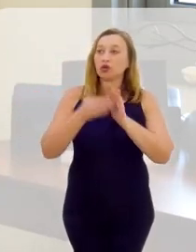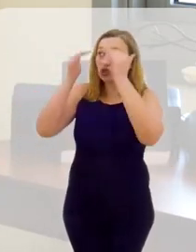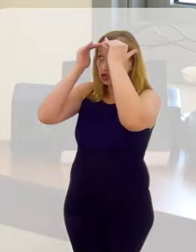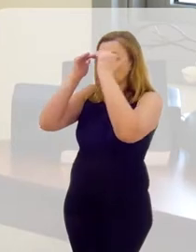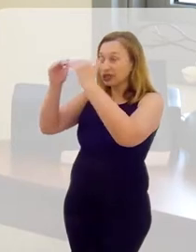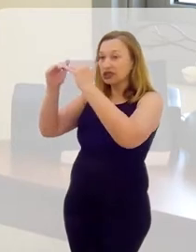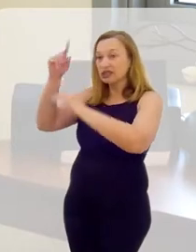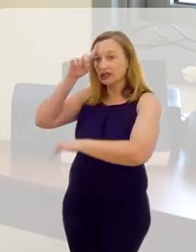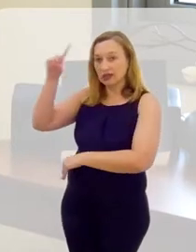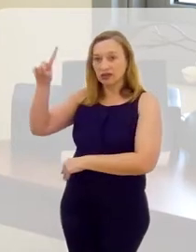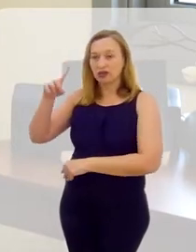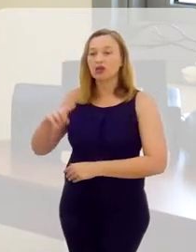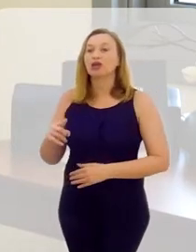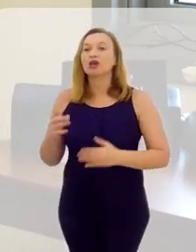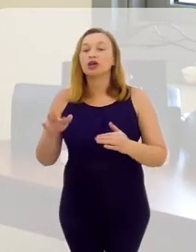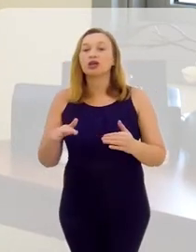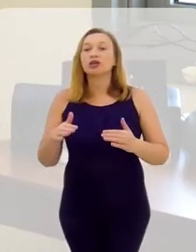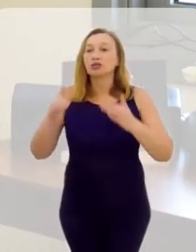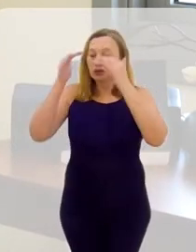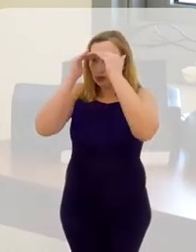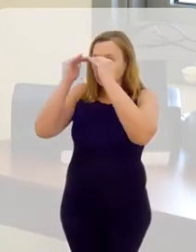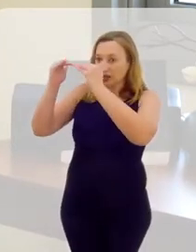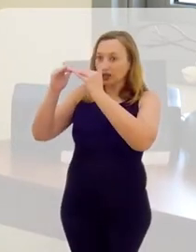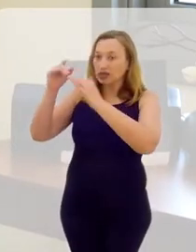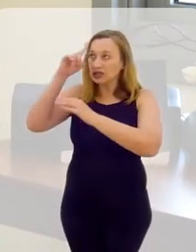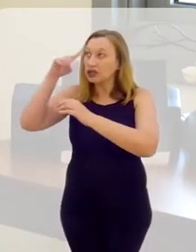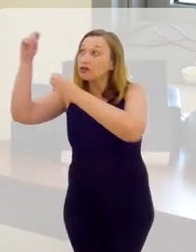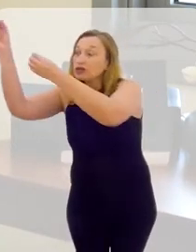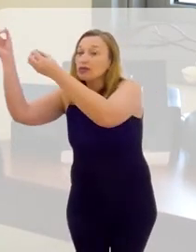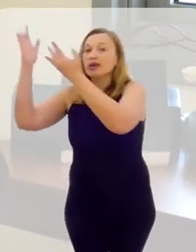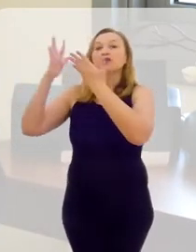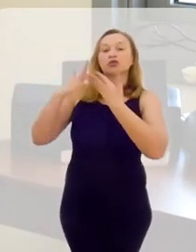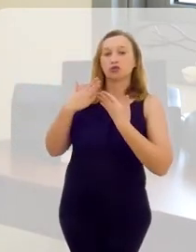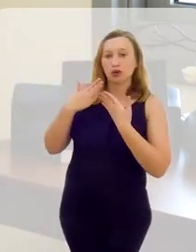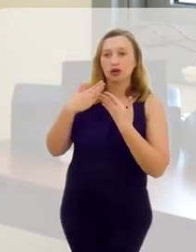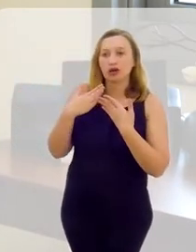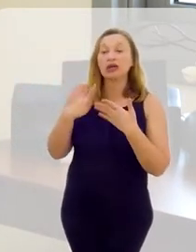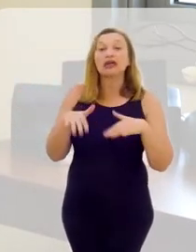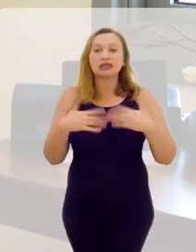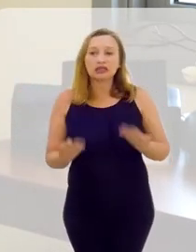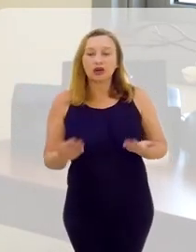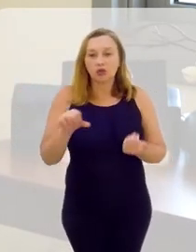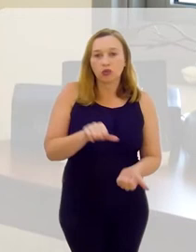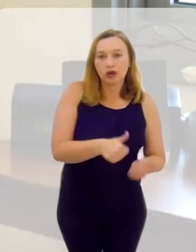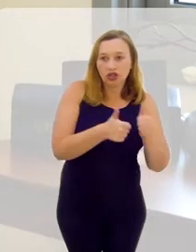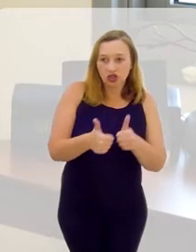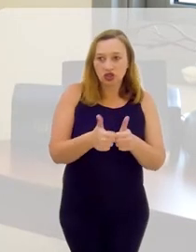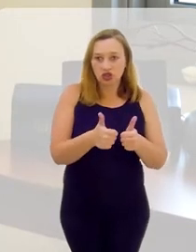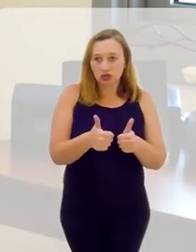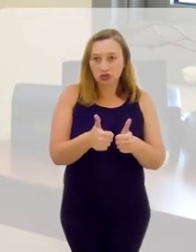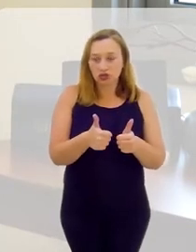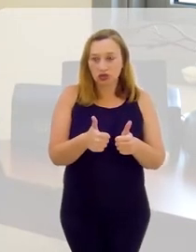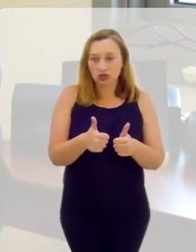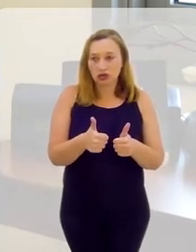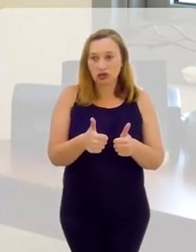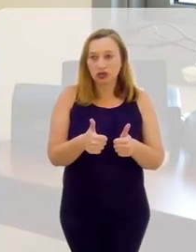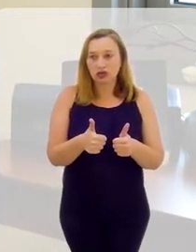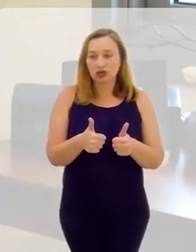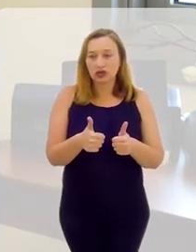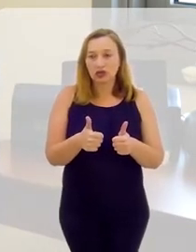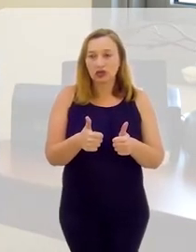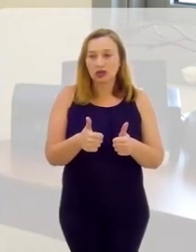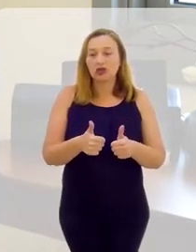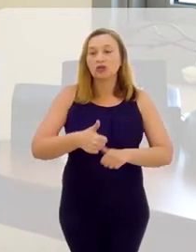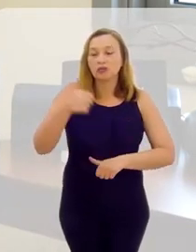propõe a obedecer. E quando ele obedece, Deus lhe dá certas bênçãos. Então, o batismo passa a ser então